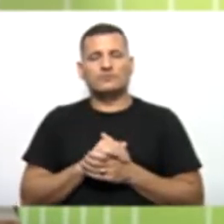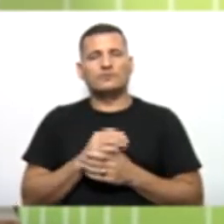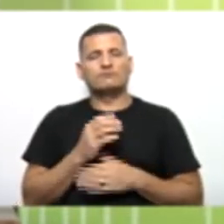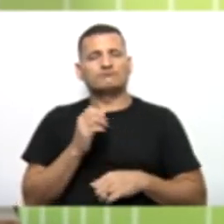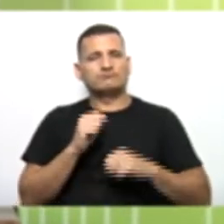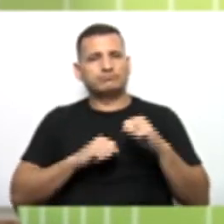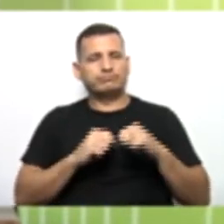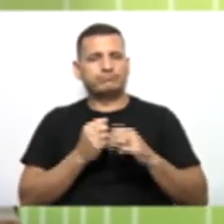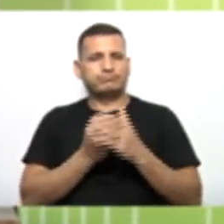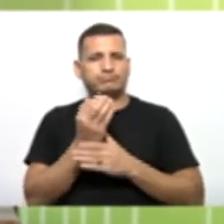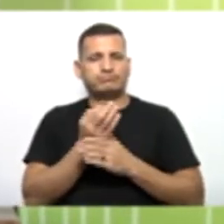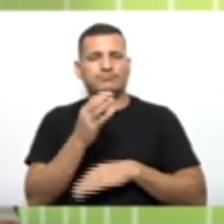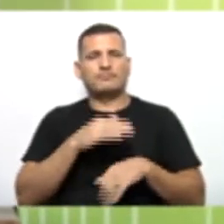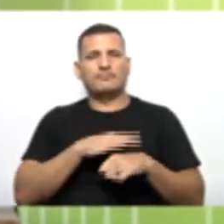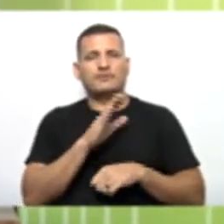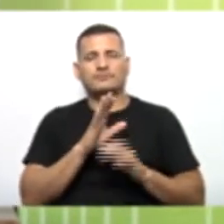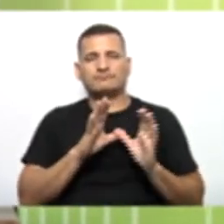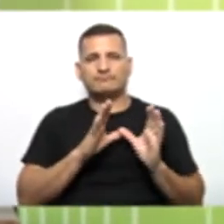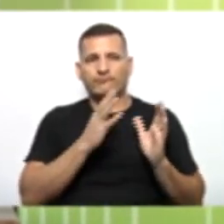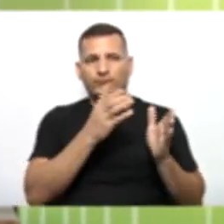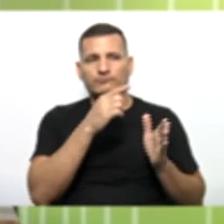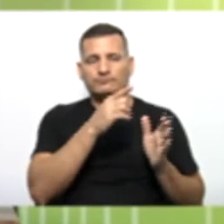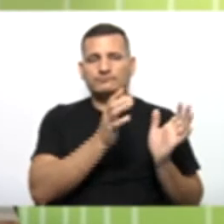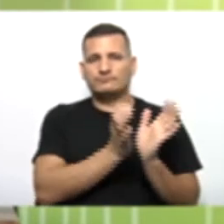mais produtos para essa classe financeira.